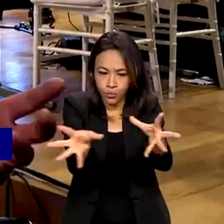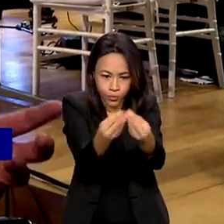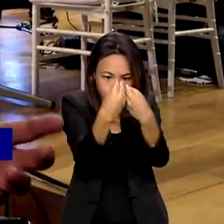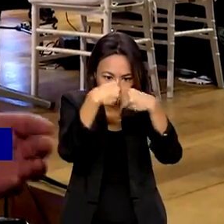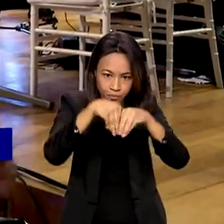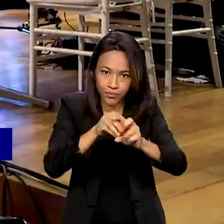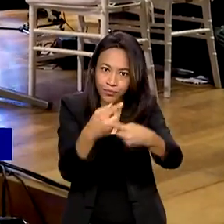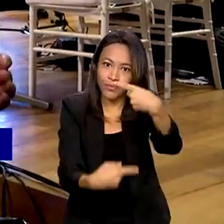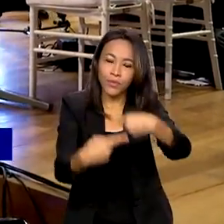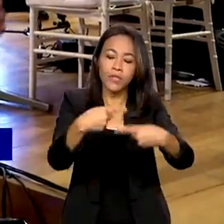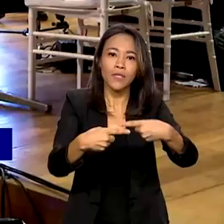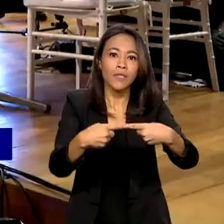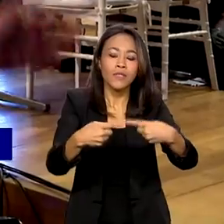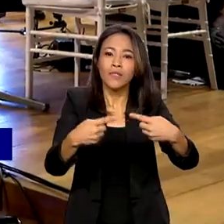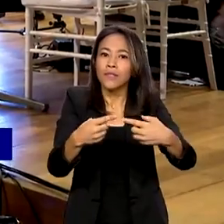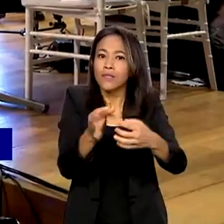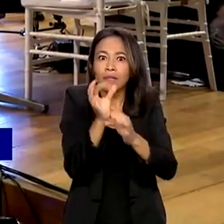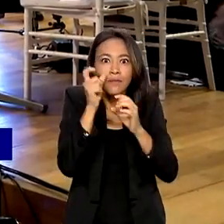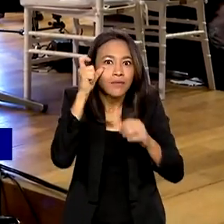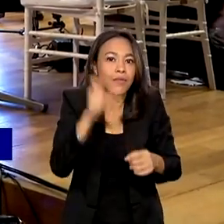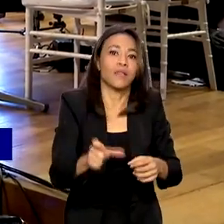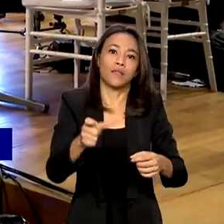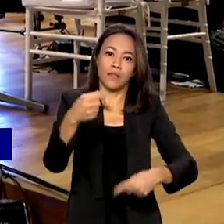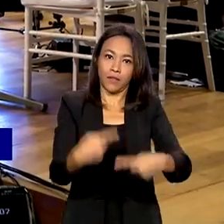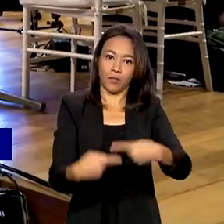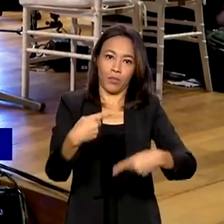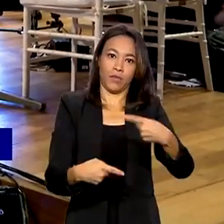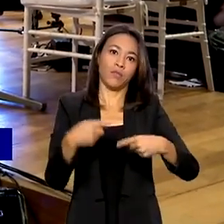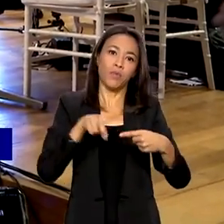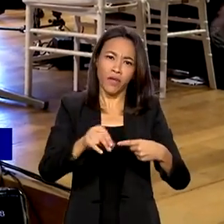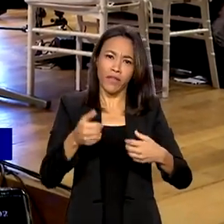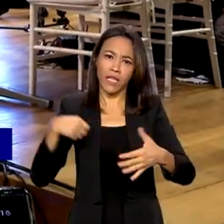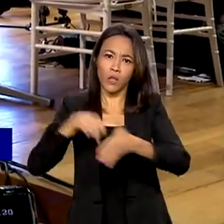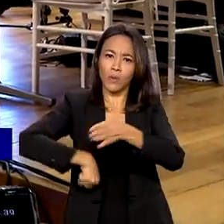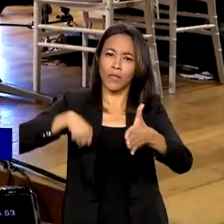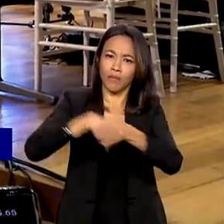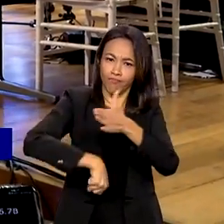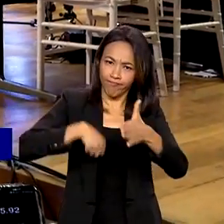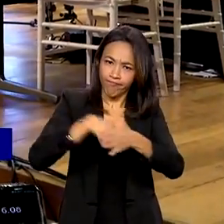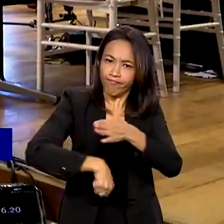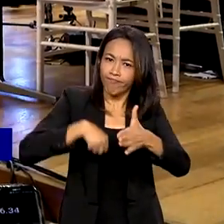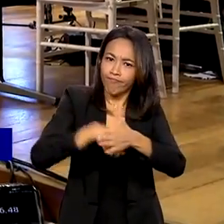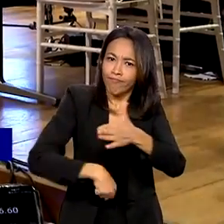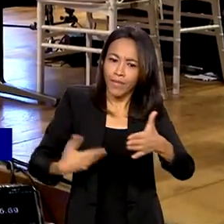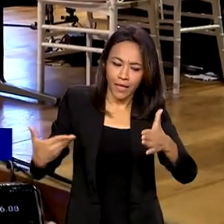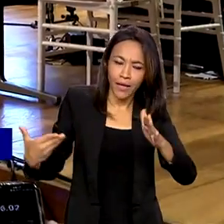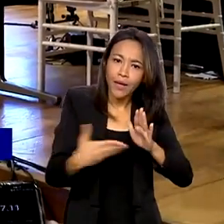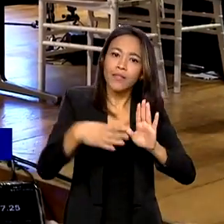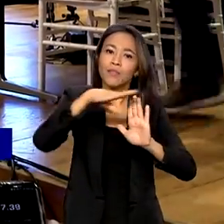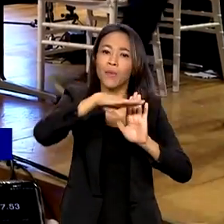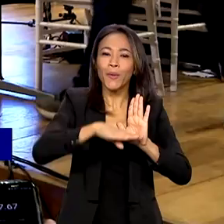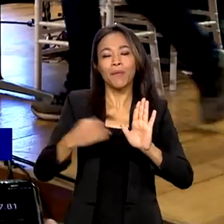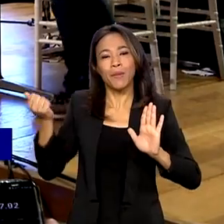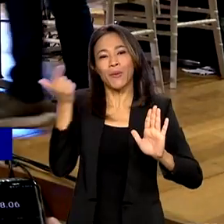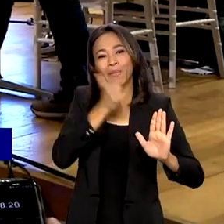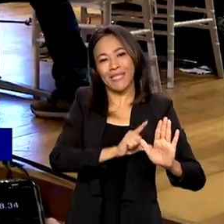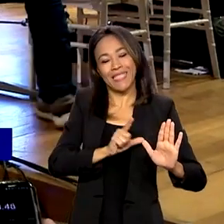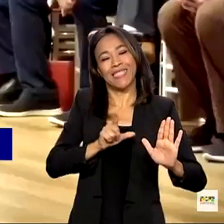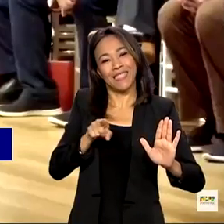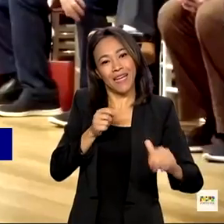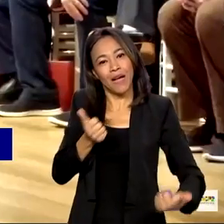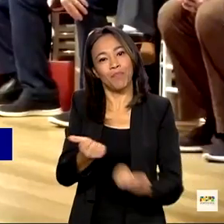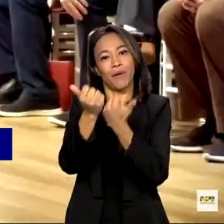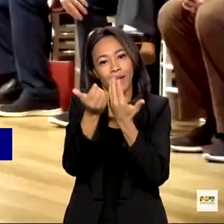muito interessante, porque afinal de contas são os movimentos sociais que terão que lutar para que esse programa chegue efetivamente na